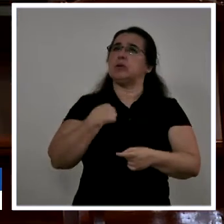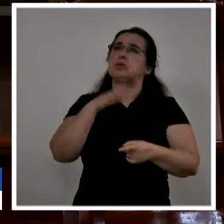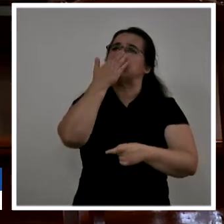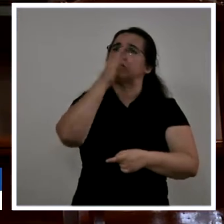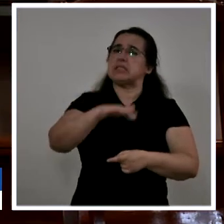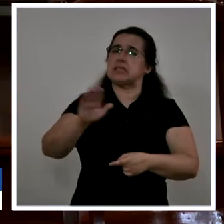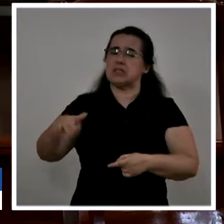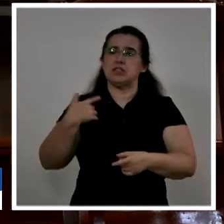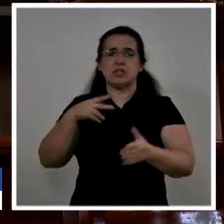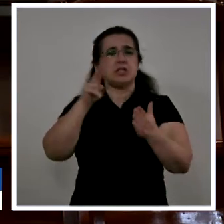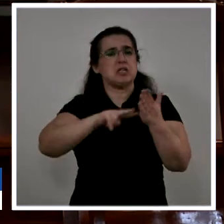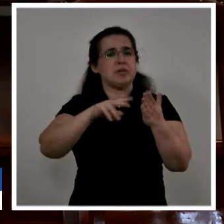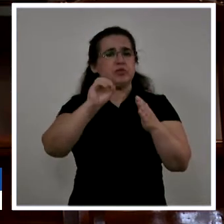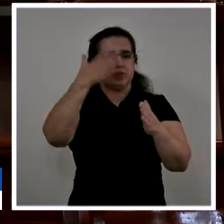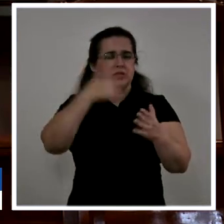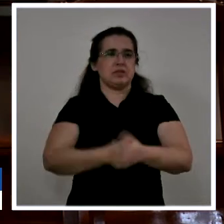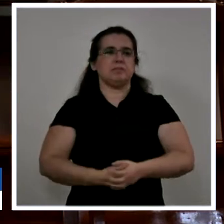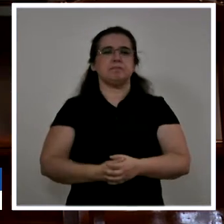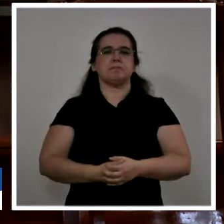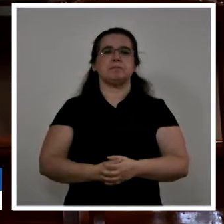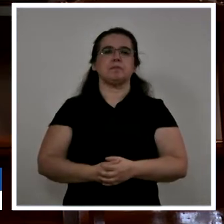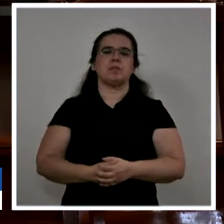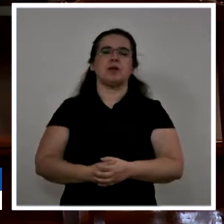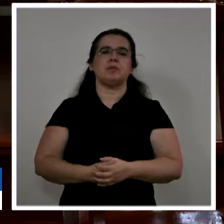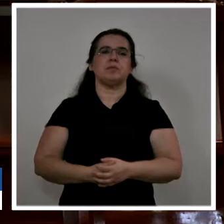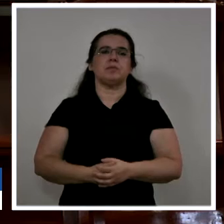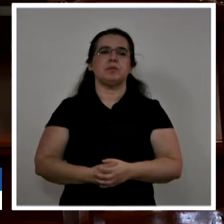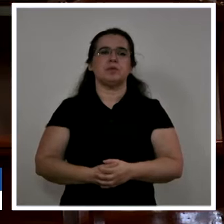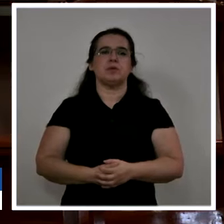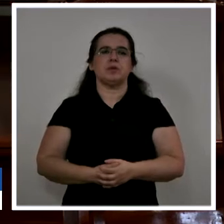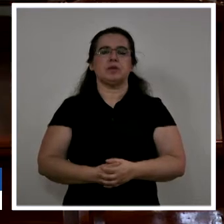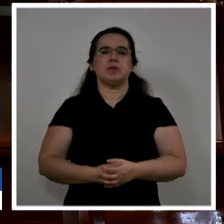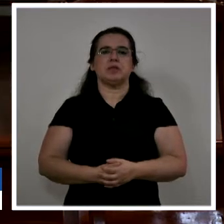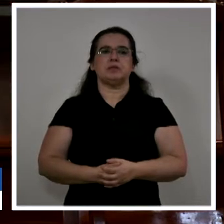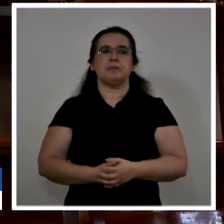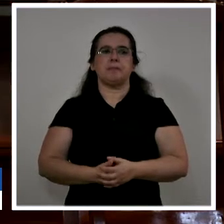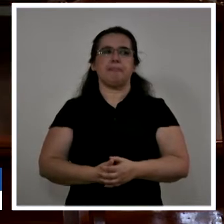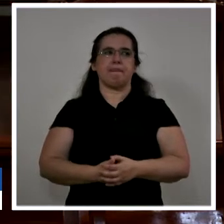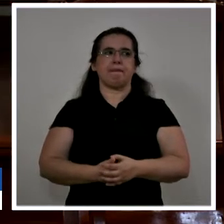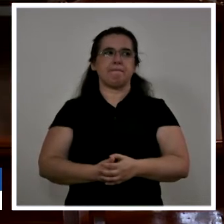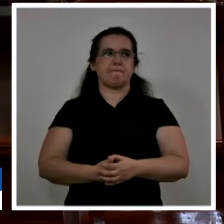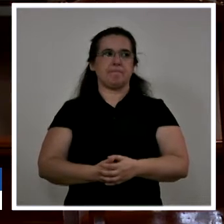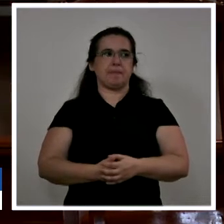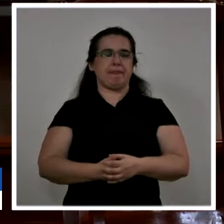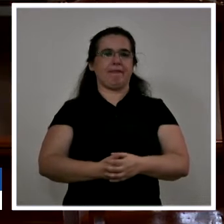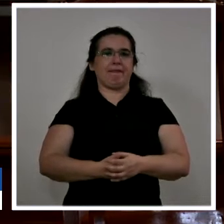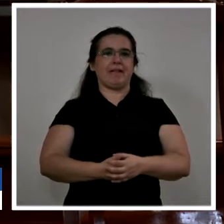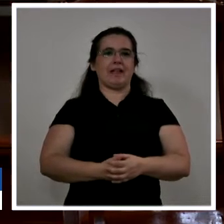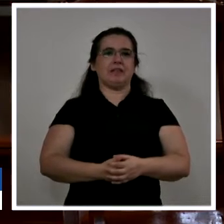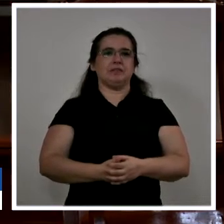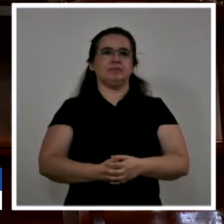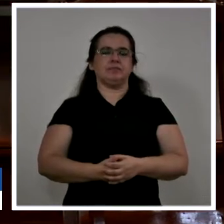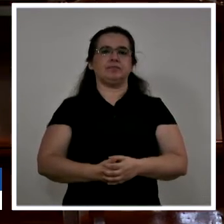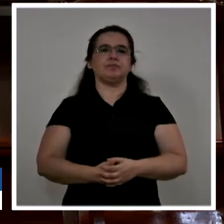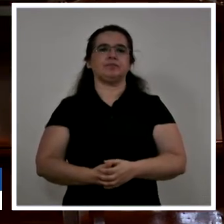cientista que lemos no início. Genetic influences operate in a probabilistic, not